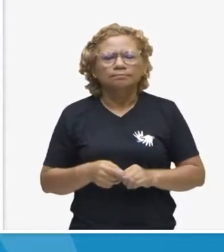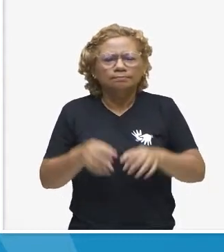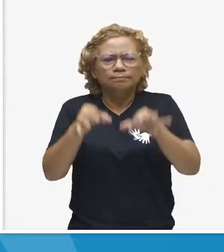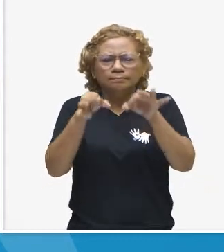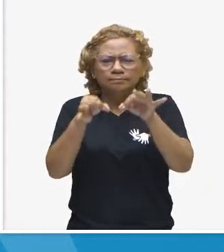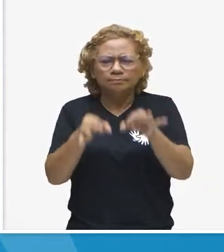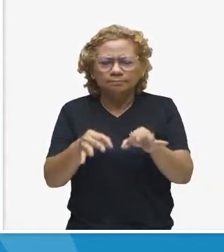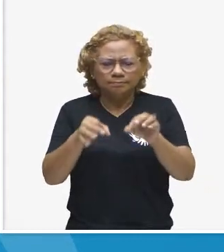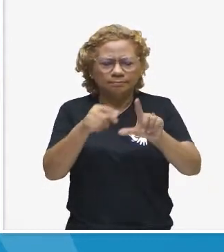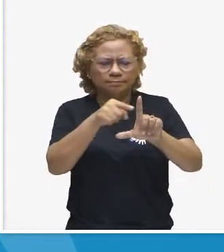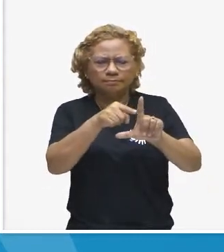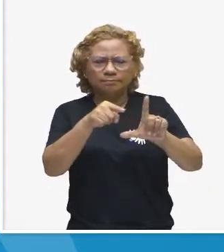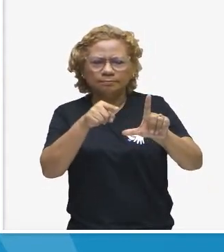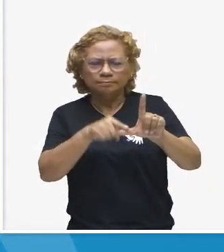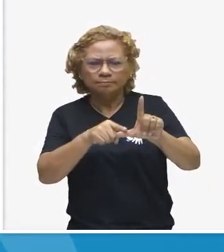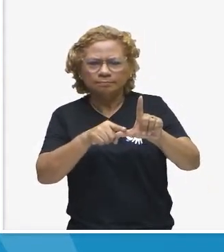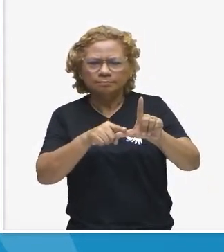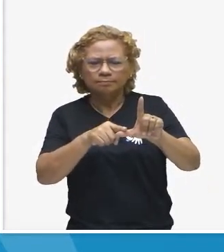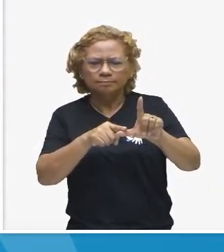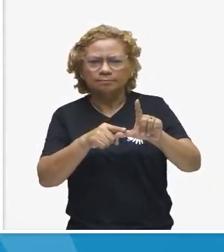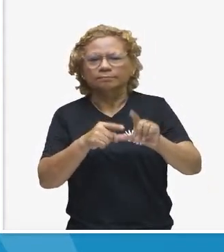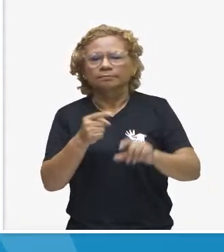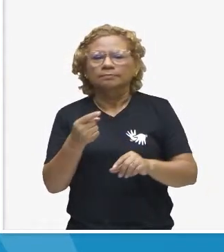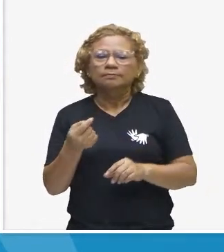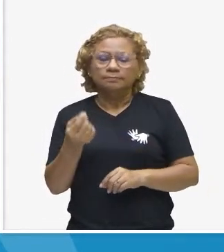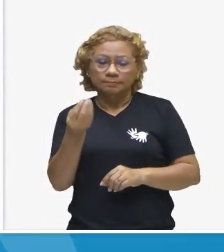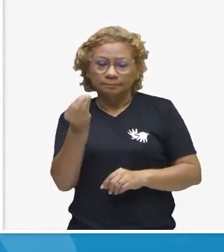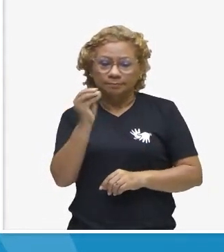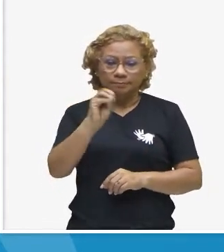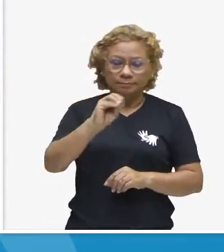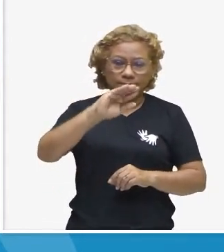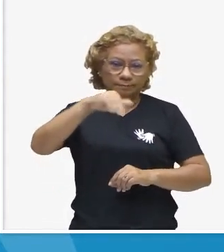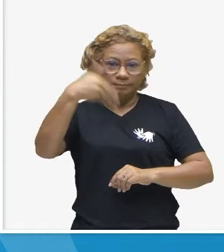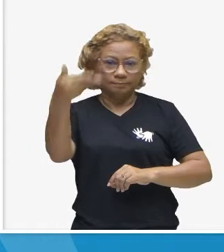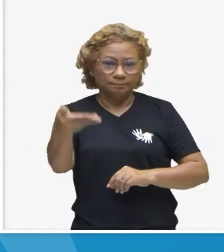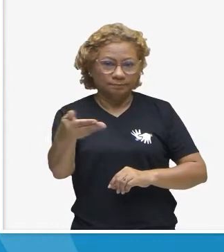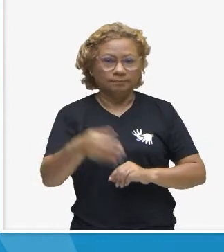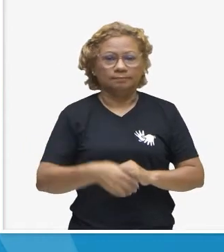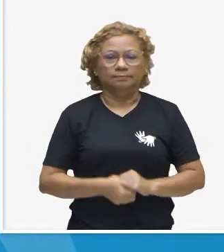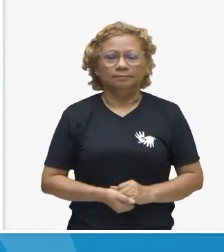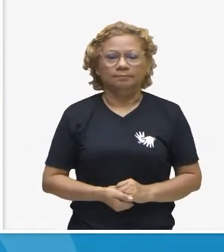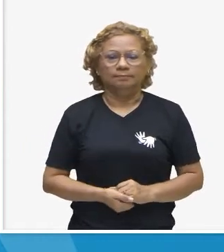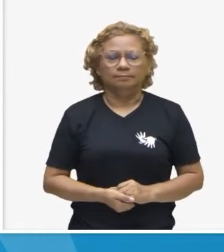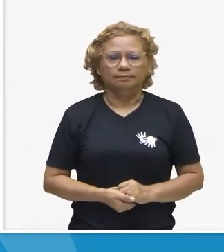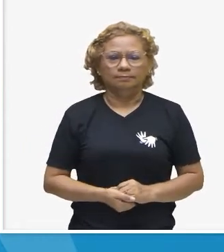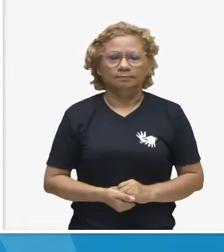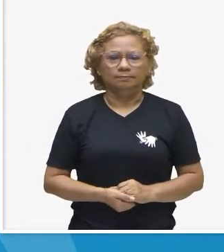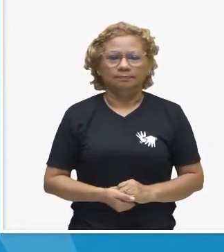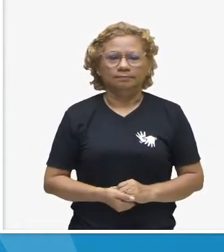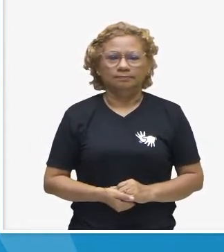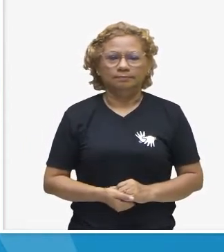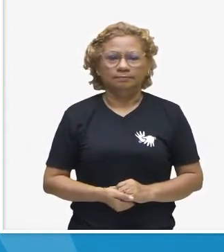ângulos colaterais internos e colaterais externos.